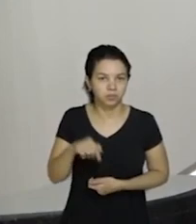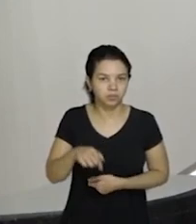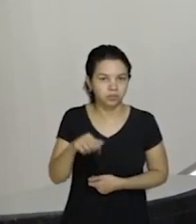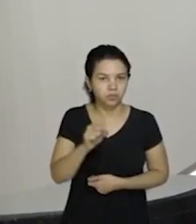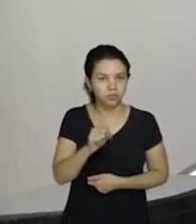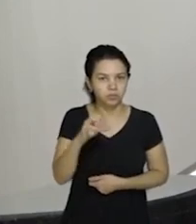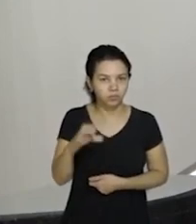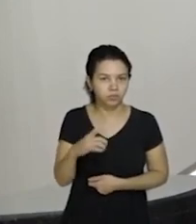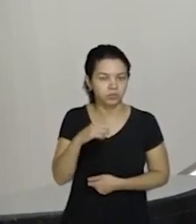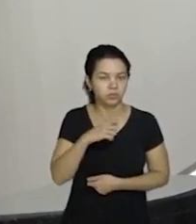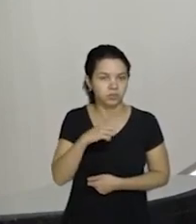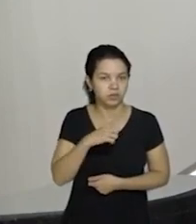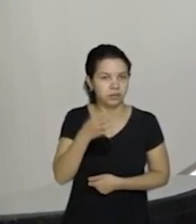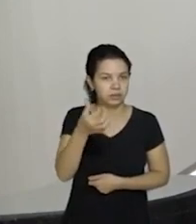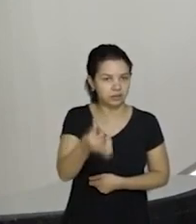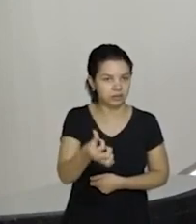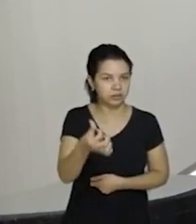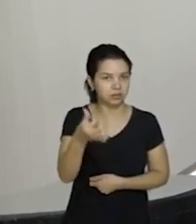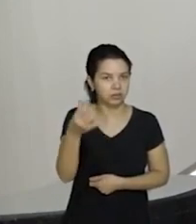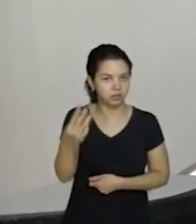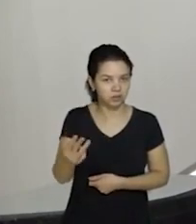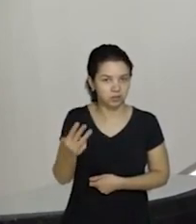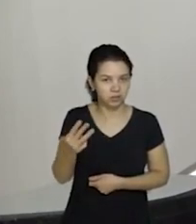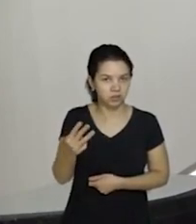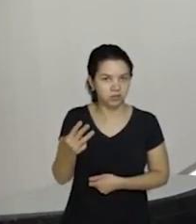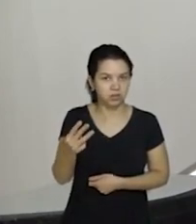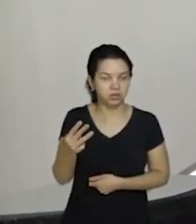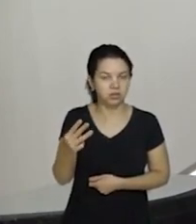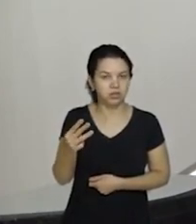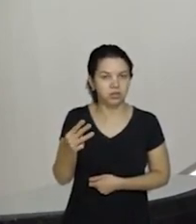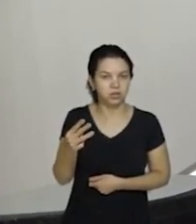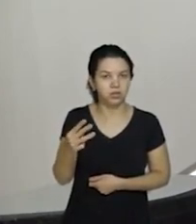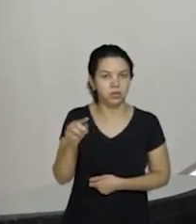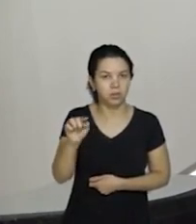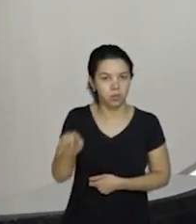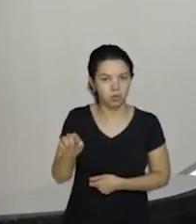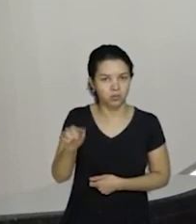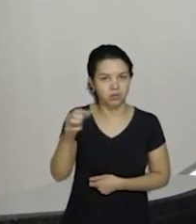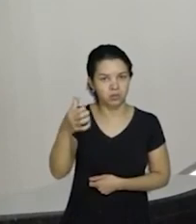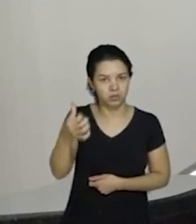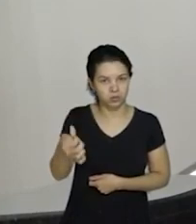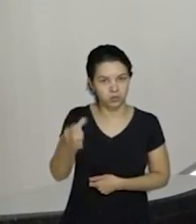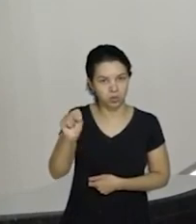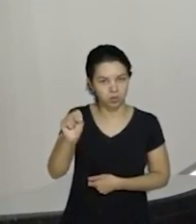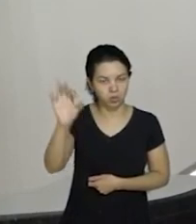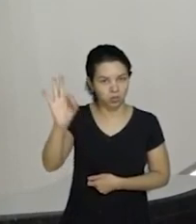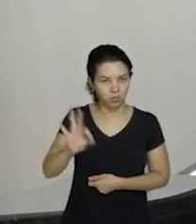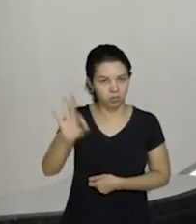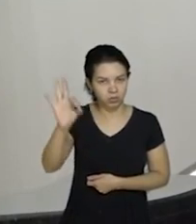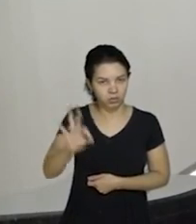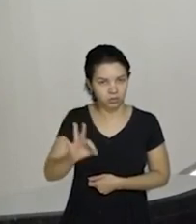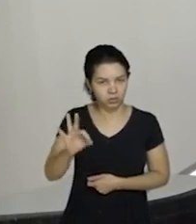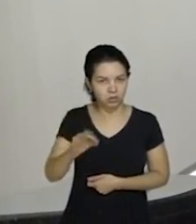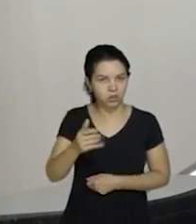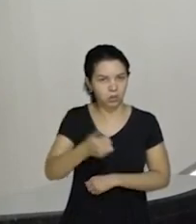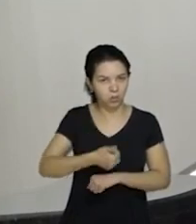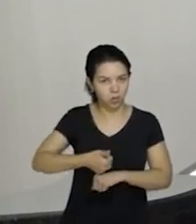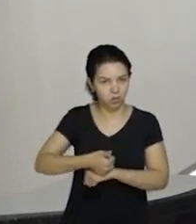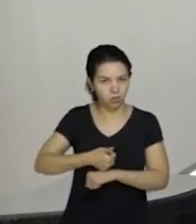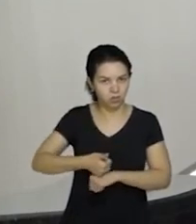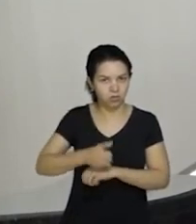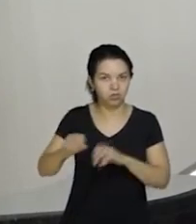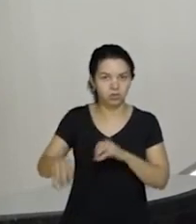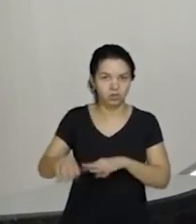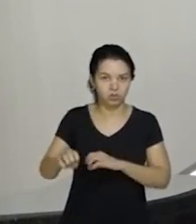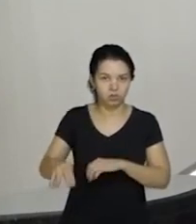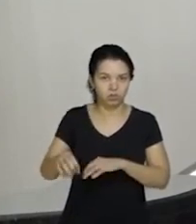nós temos 63 pontos 78 por cento dos profissionais da